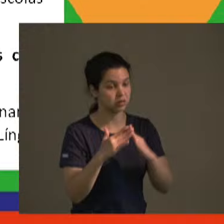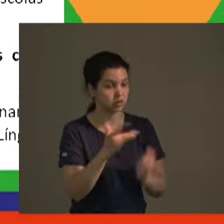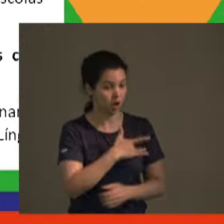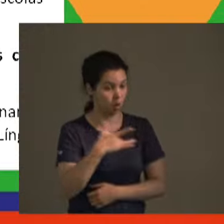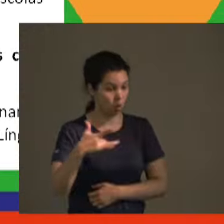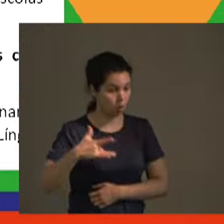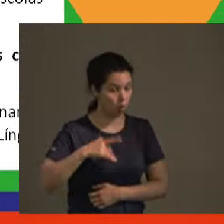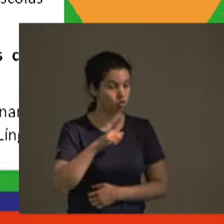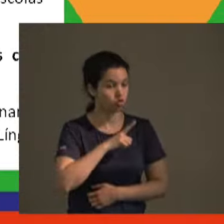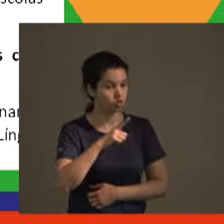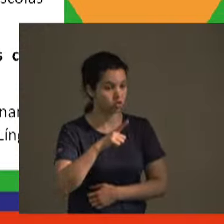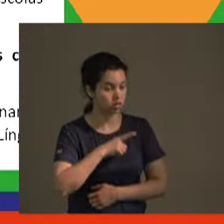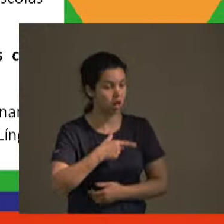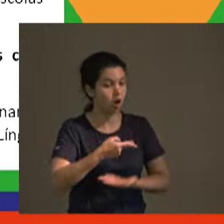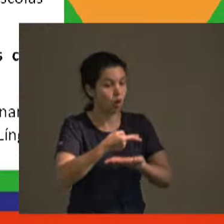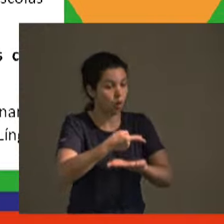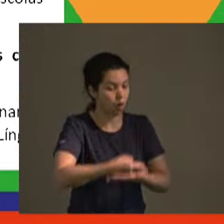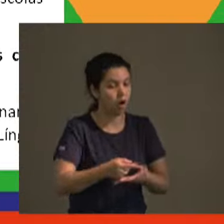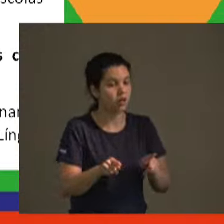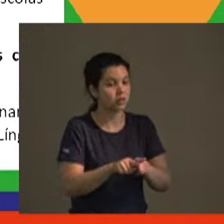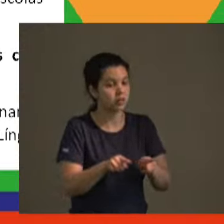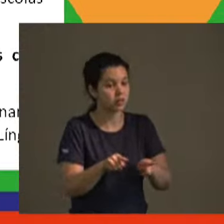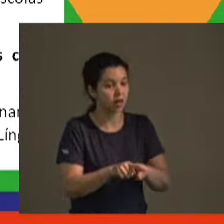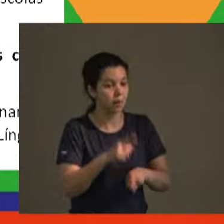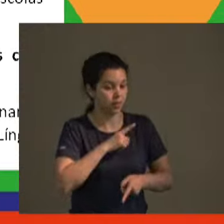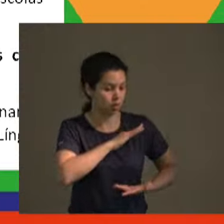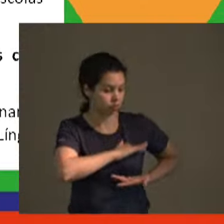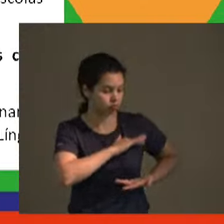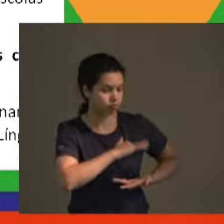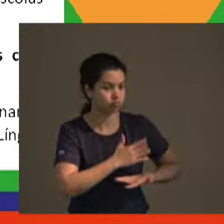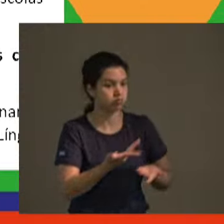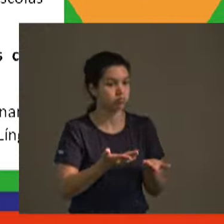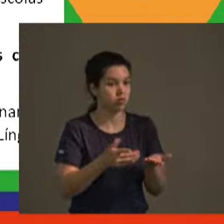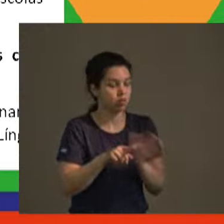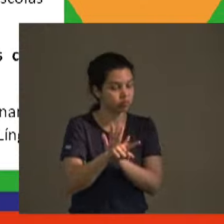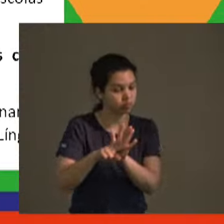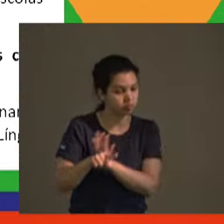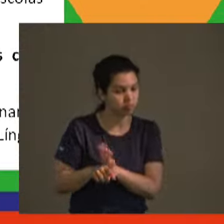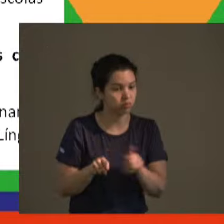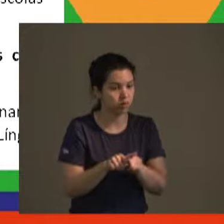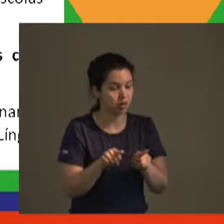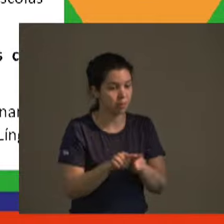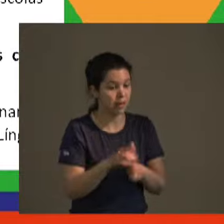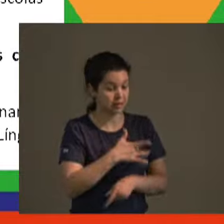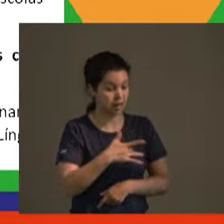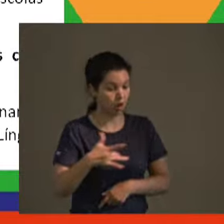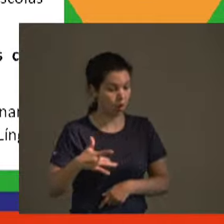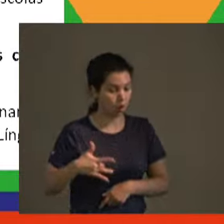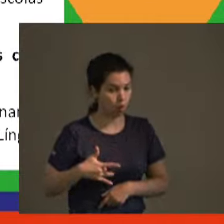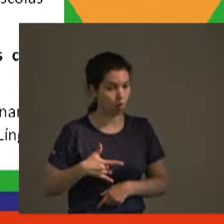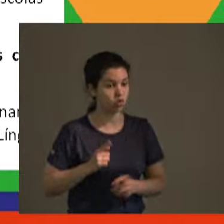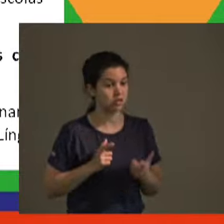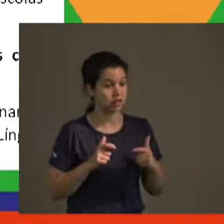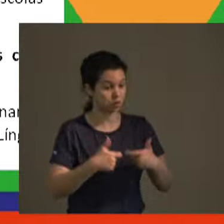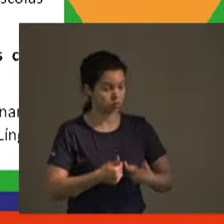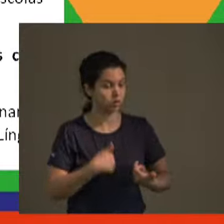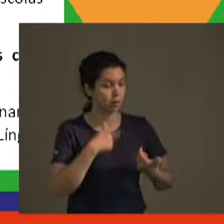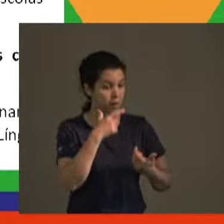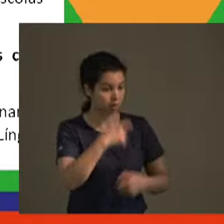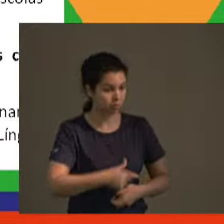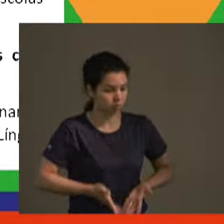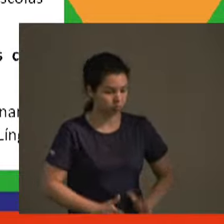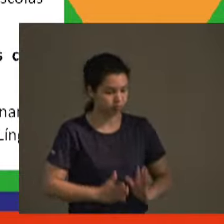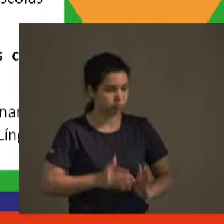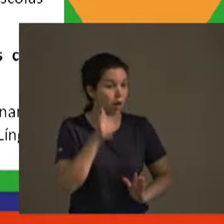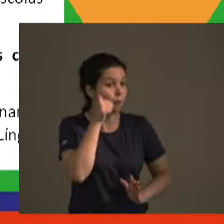mamógrafos acessíveis, ampliando a capacidade de atendimento em saúde sexual e reprodutiva das mulheres com deficiência. Mulheres